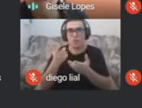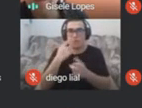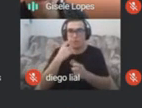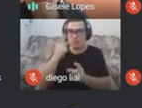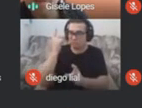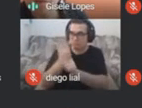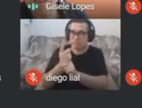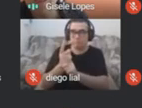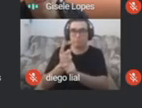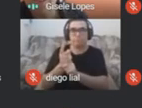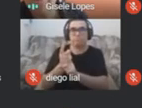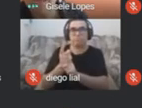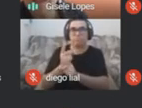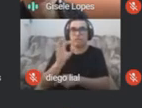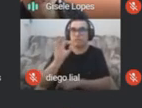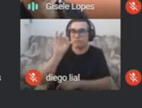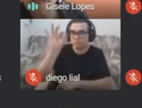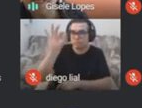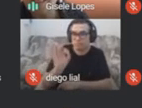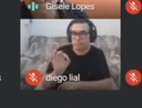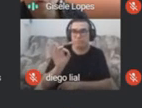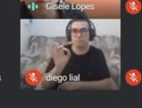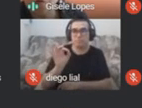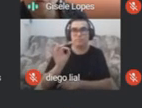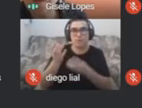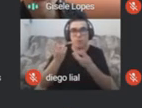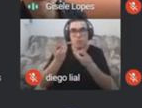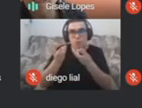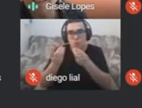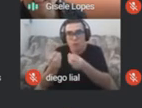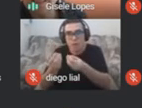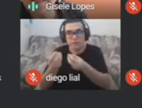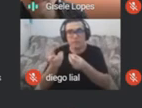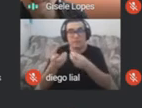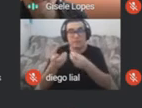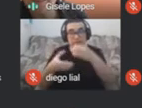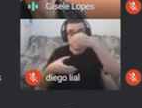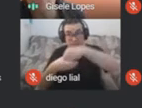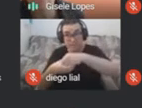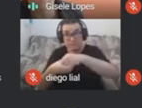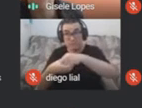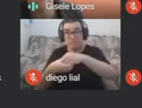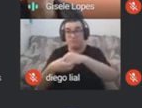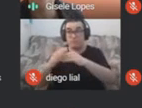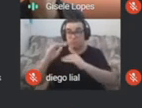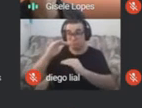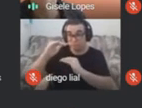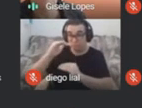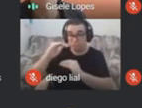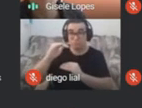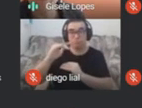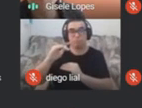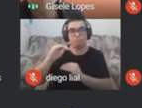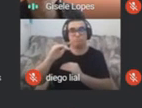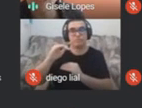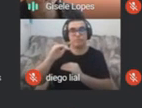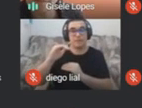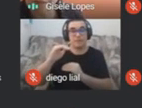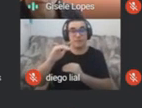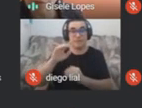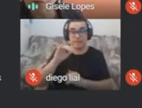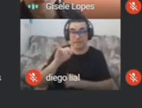quantidade, a concentração de espécies em soluções. Então, aqui nessa quantitativa,